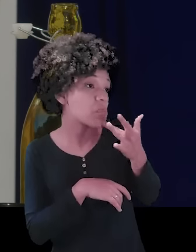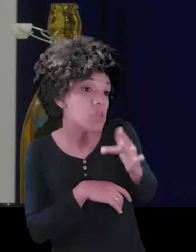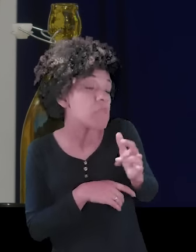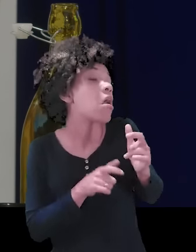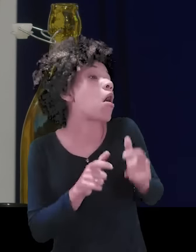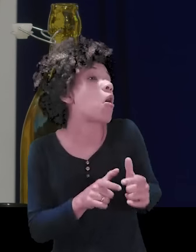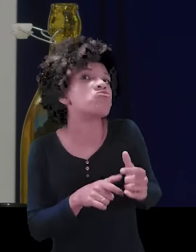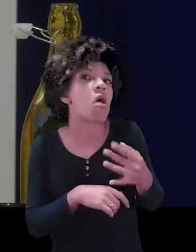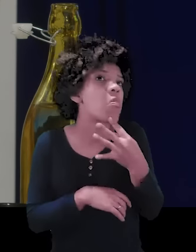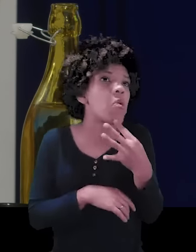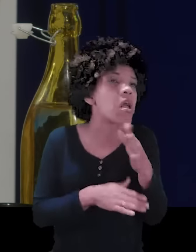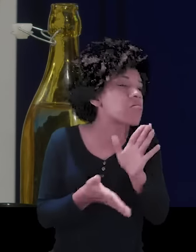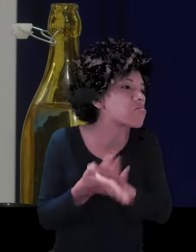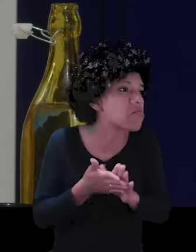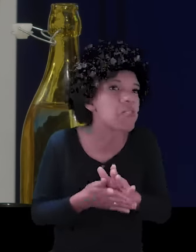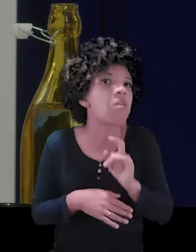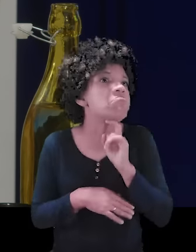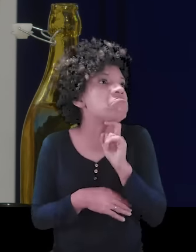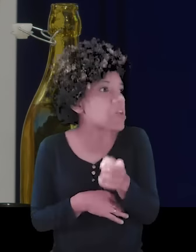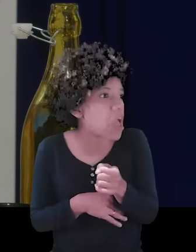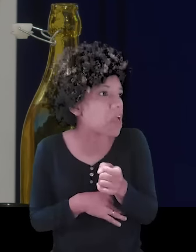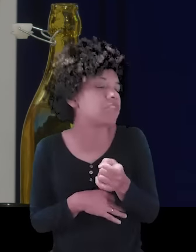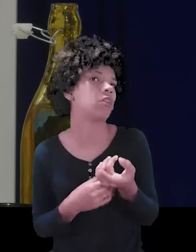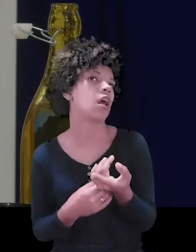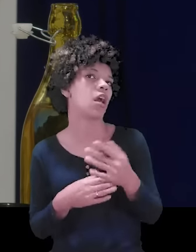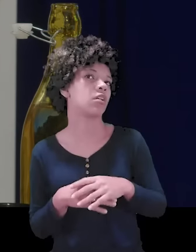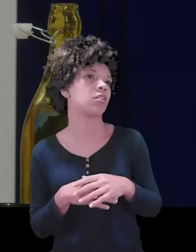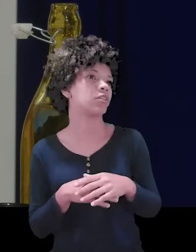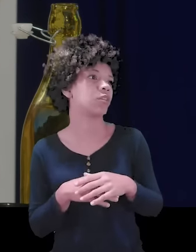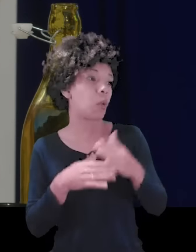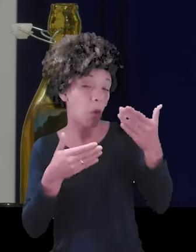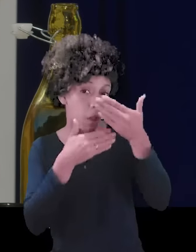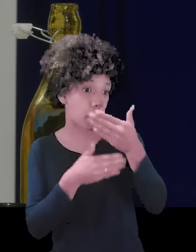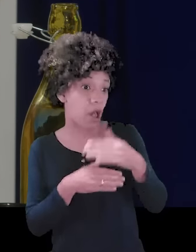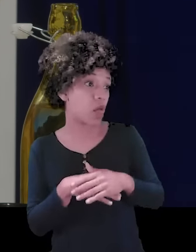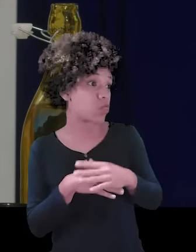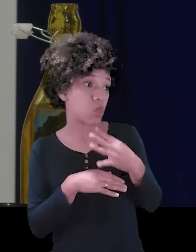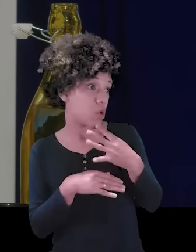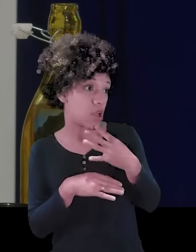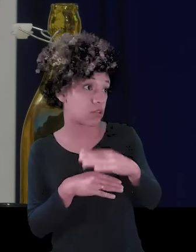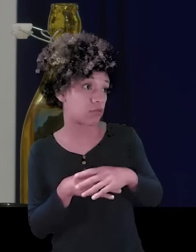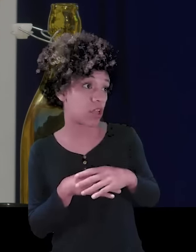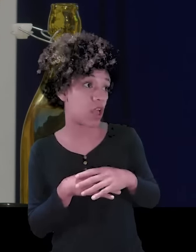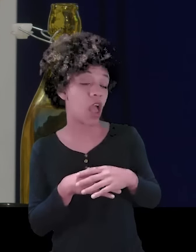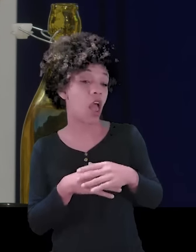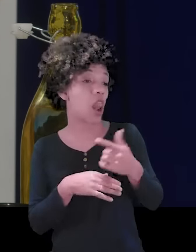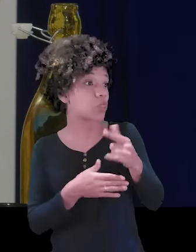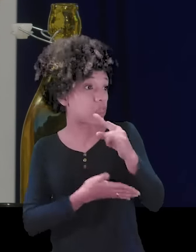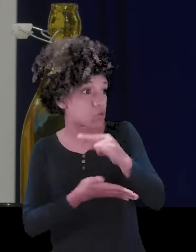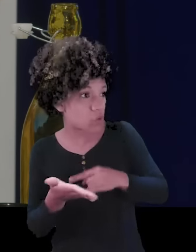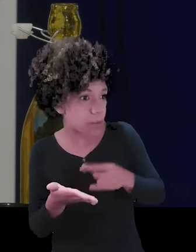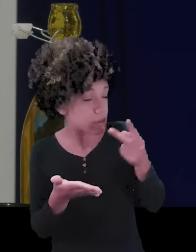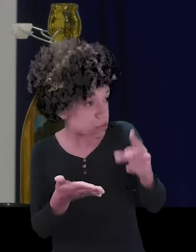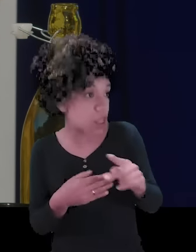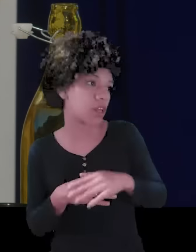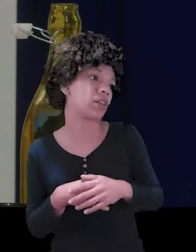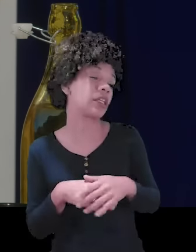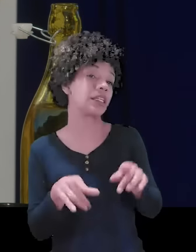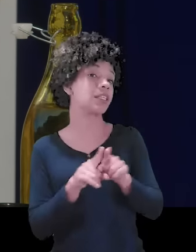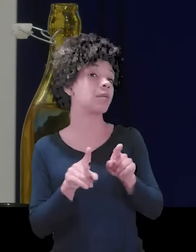pode se conhece o ela foi levada não conhece nada ao redor ela não está com os documentos dela